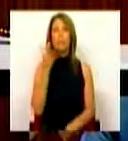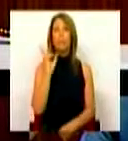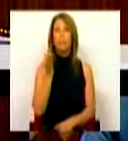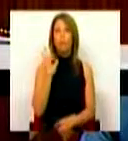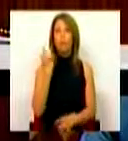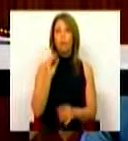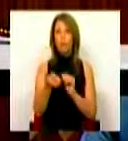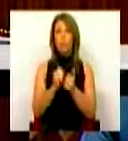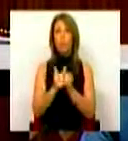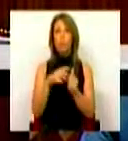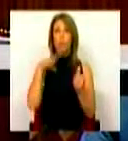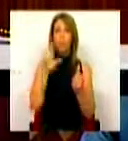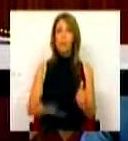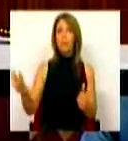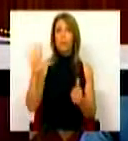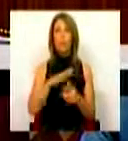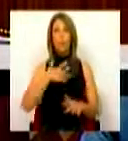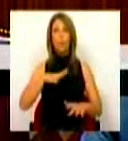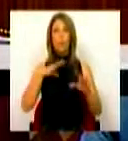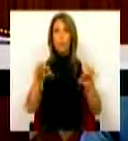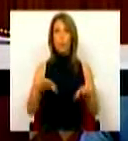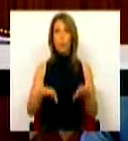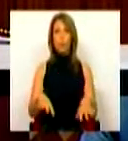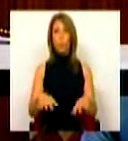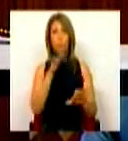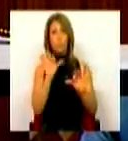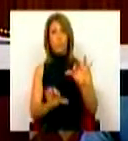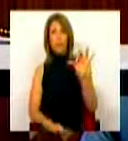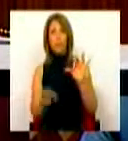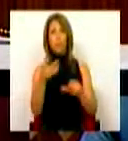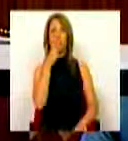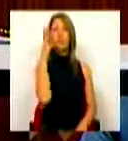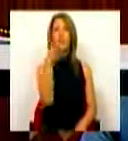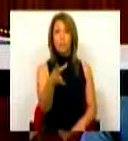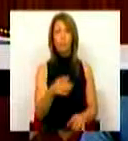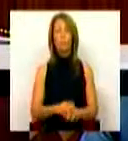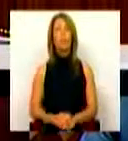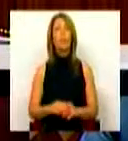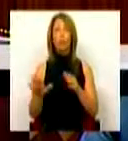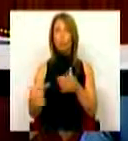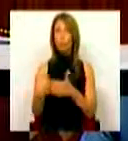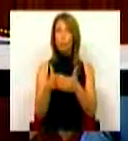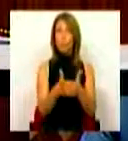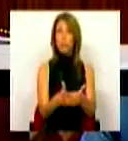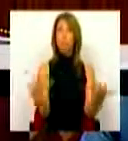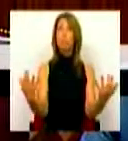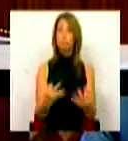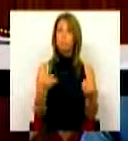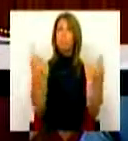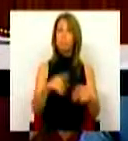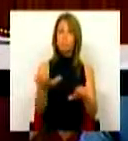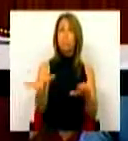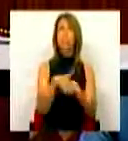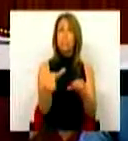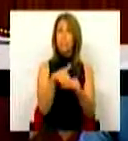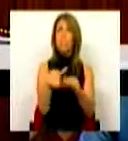desportivas nacionais. Eu queria concluir esta apresentação dizendo que este processo mereceu a participação e o